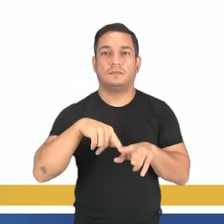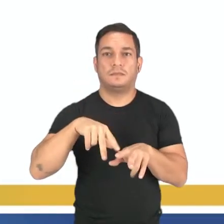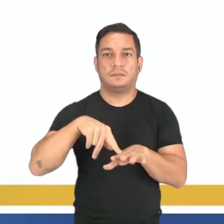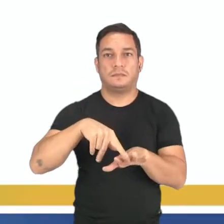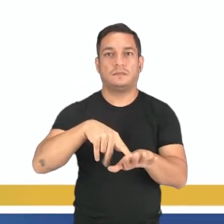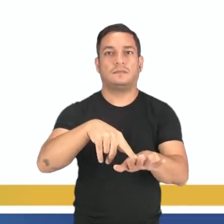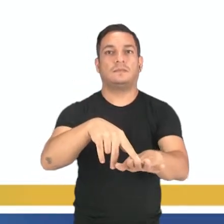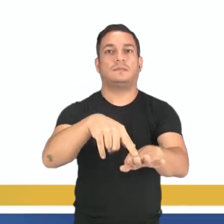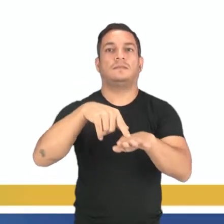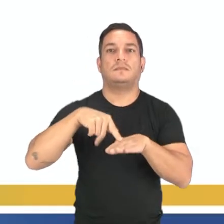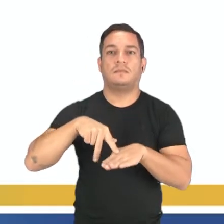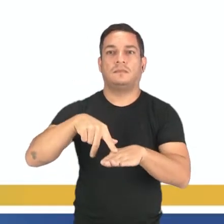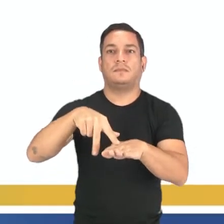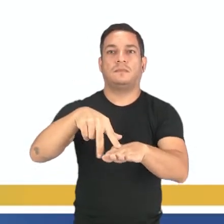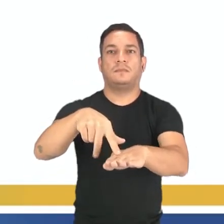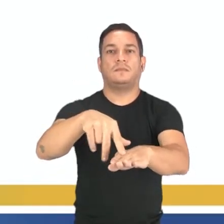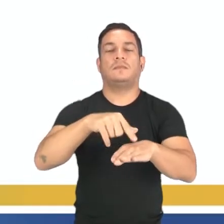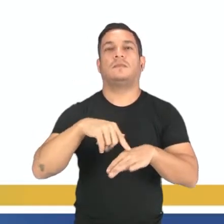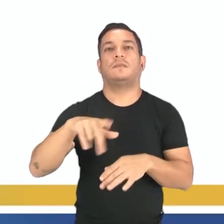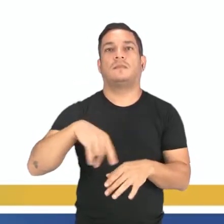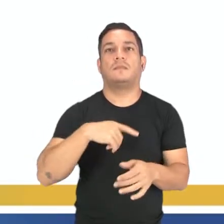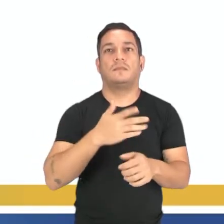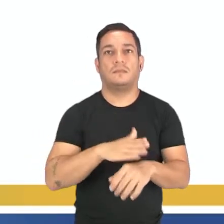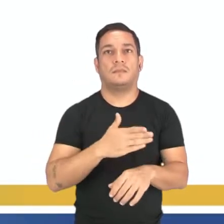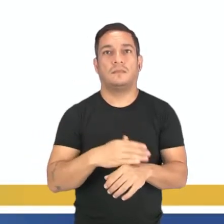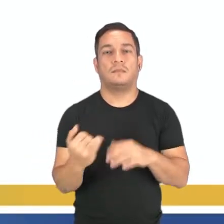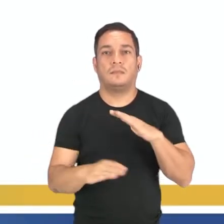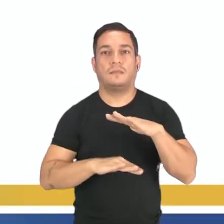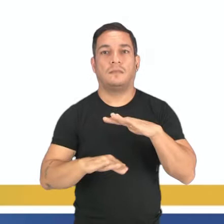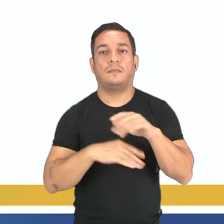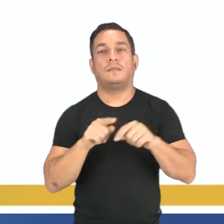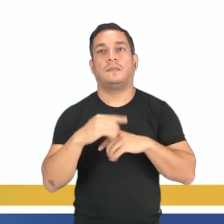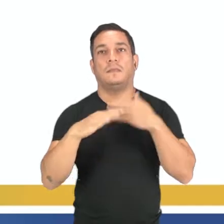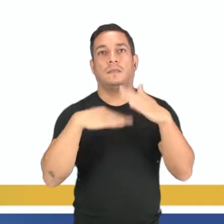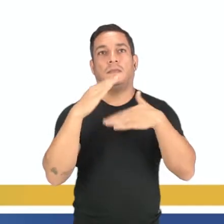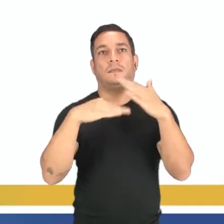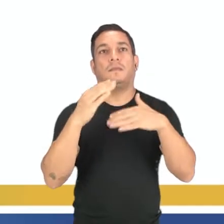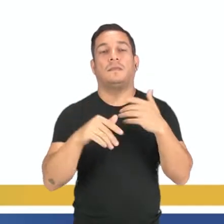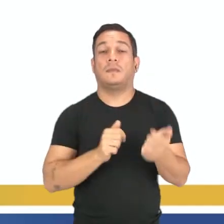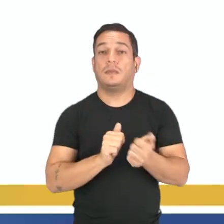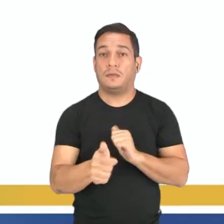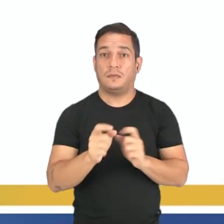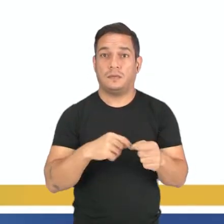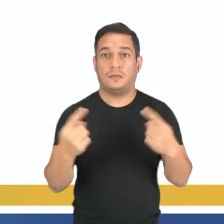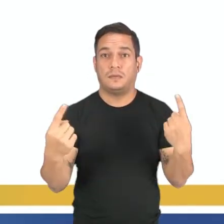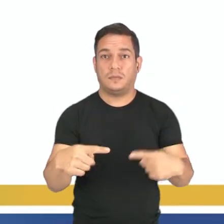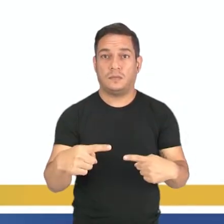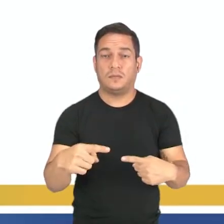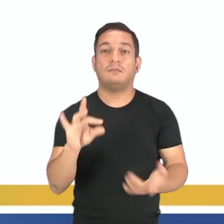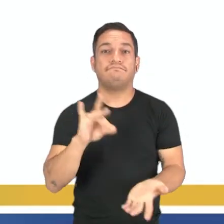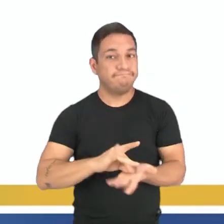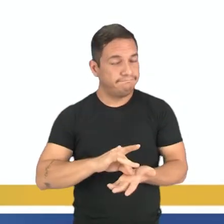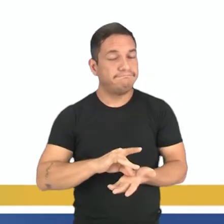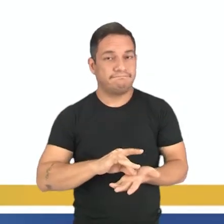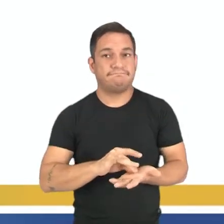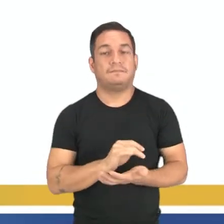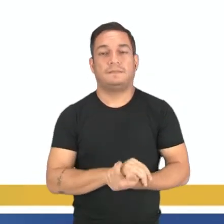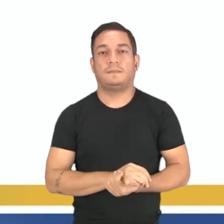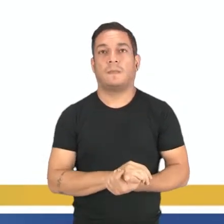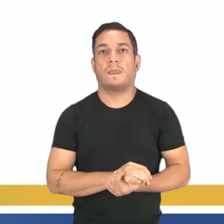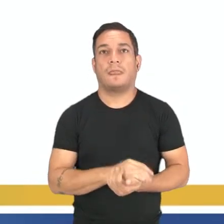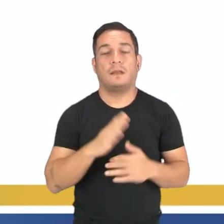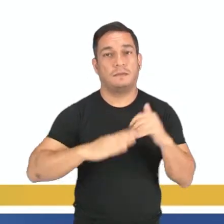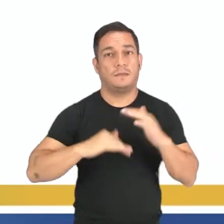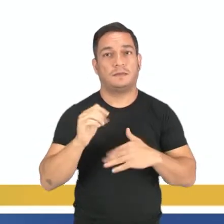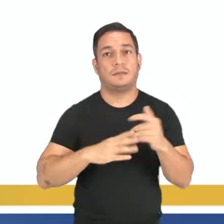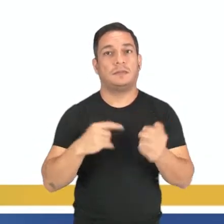skate, começaram como práticas informais e evoluíram até se tornarem esportes com campeonatos oficiais, né?